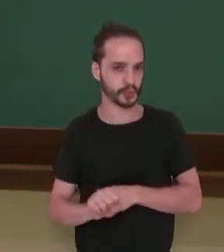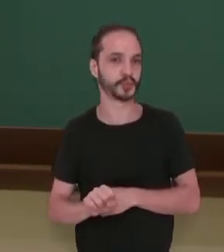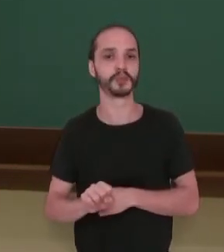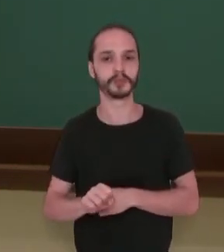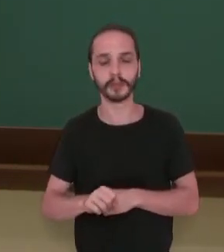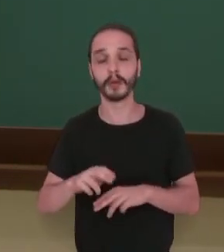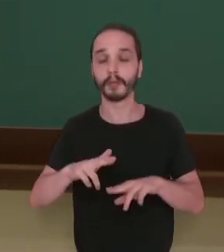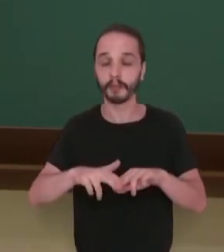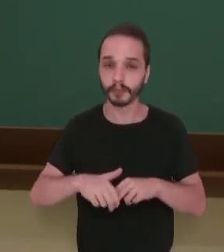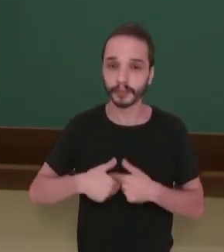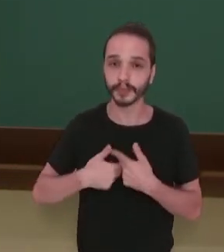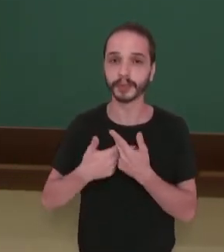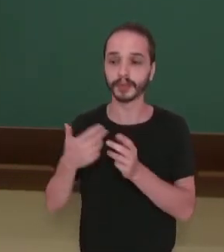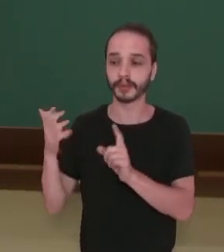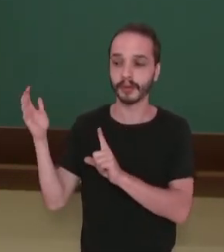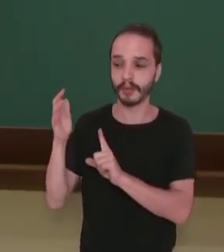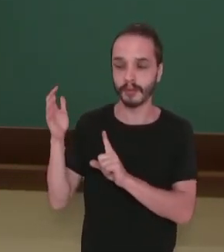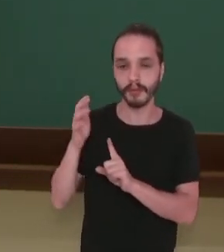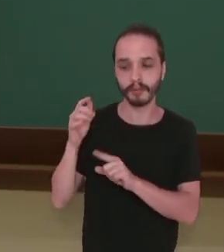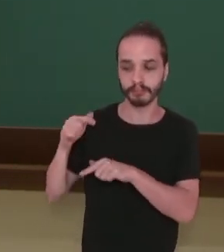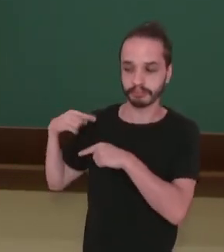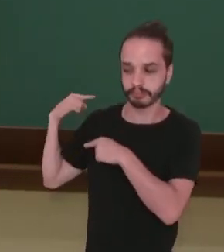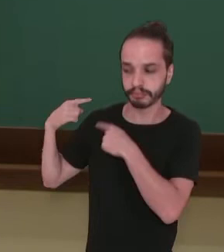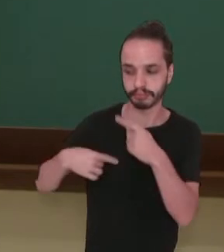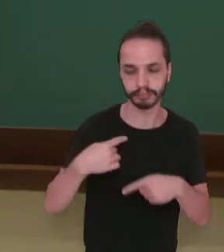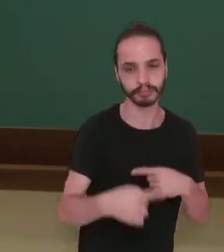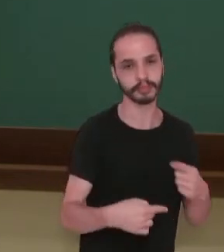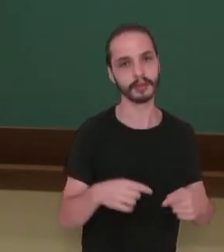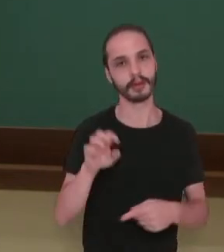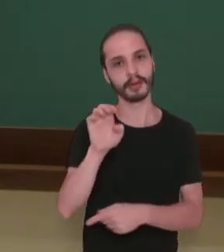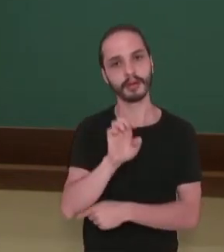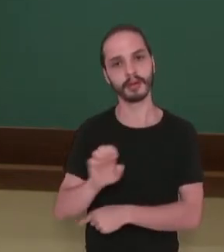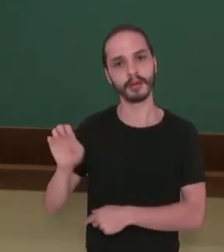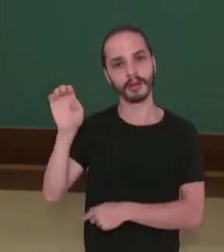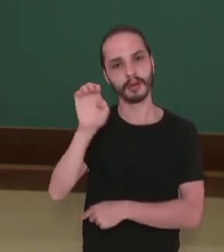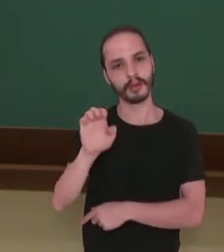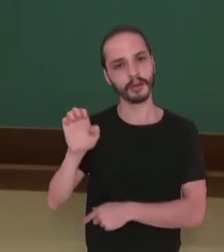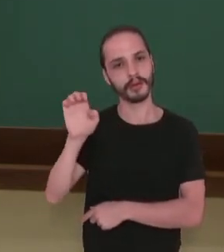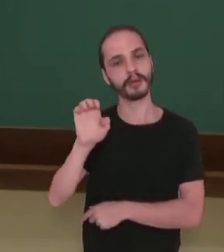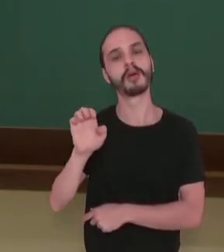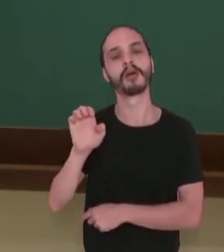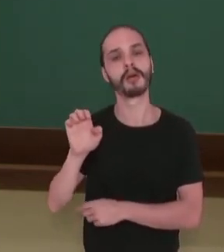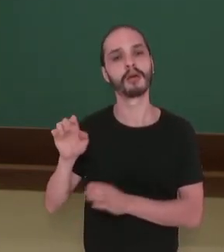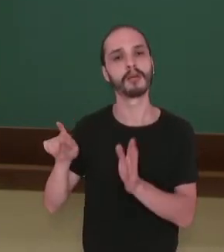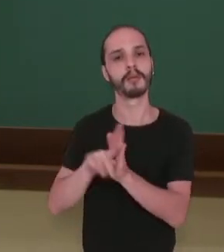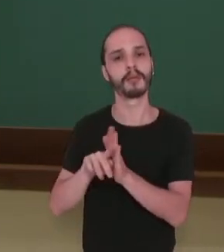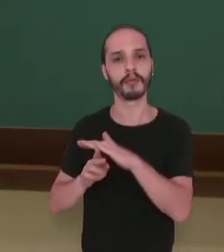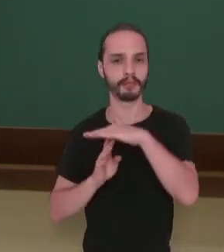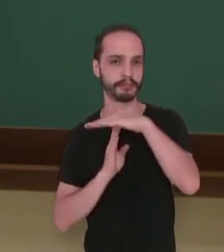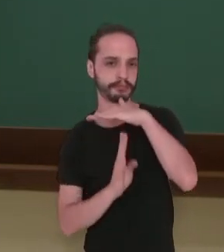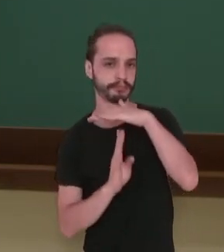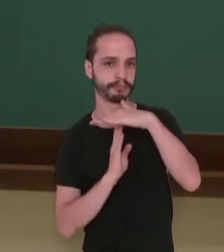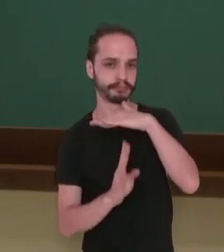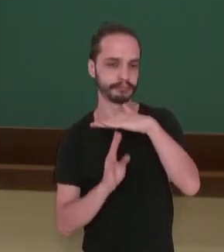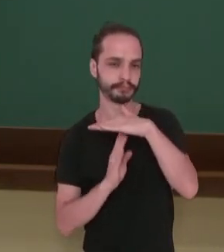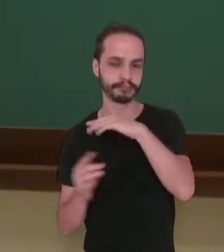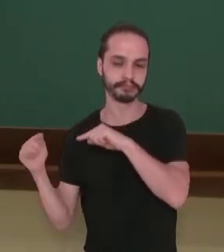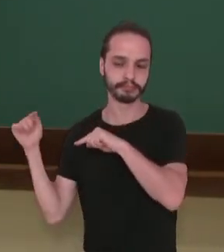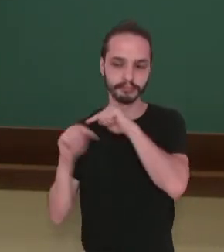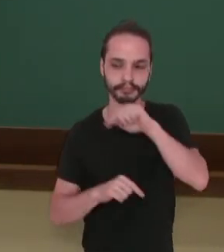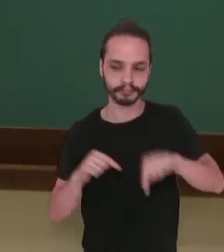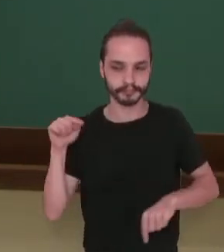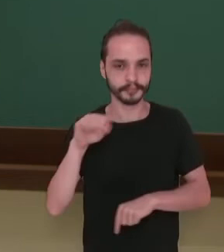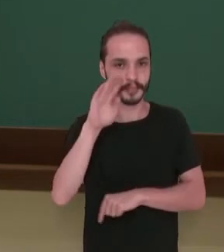em decorrência dessa herança europeia, desses imigrantes que vieram para o